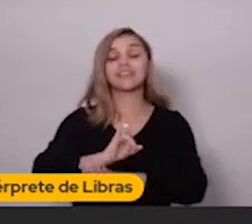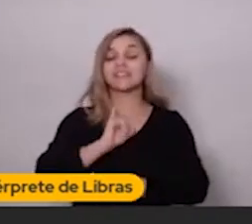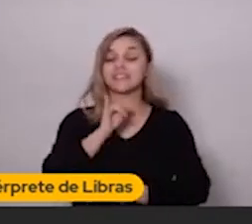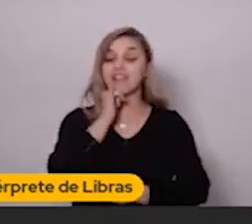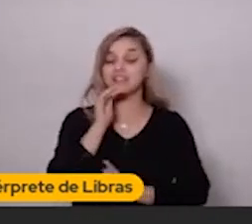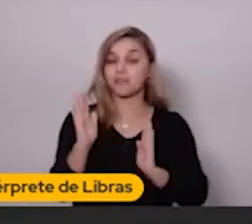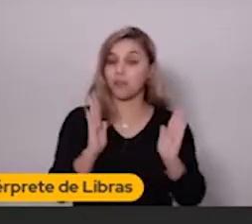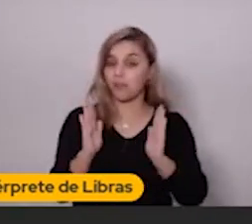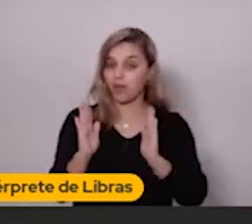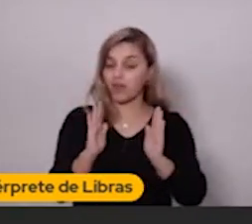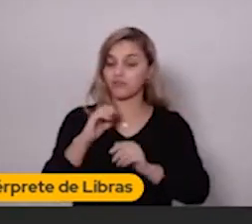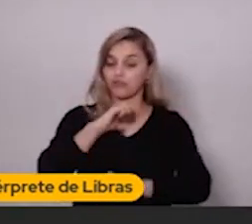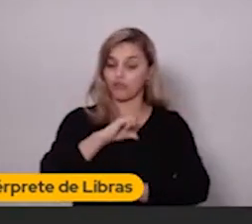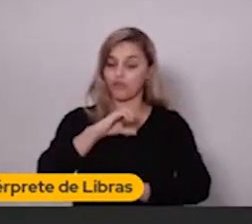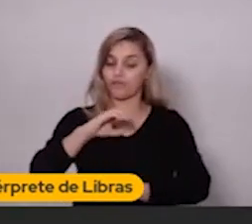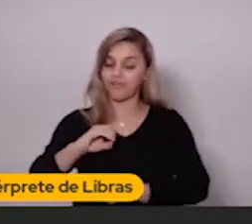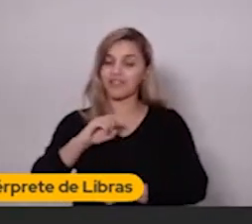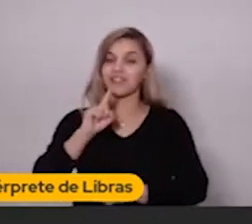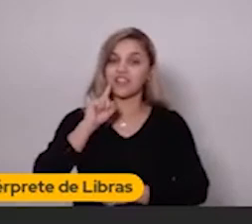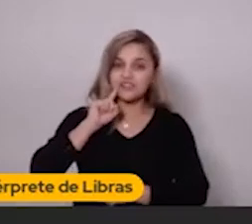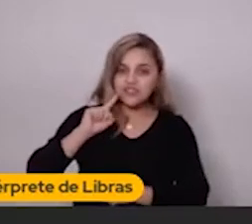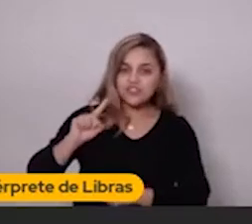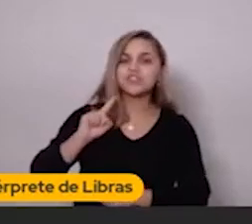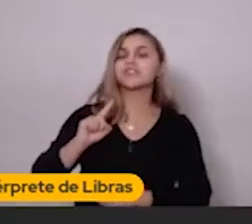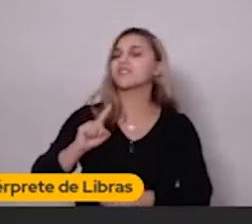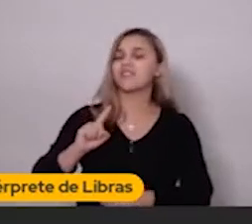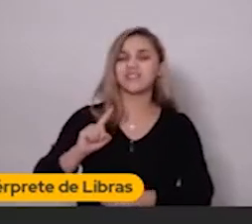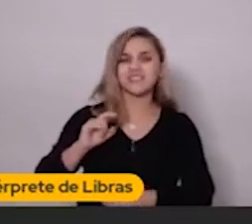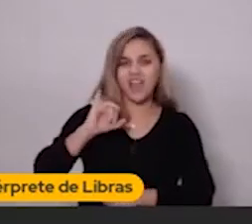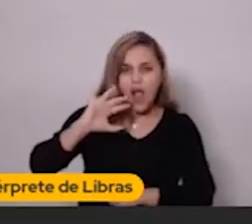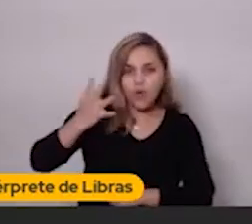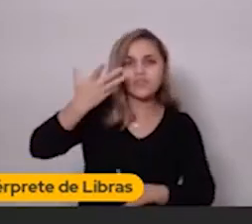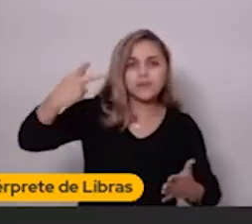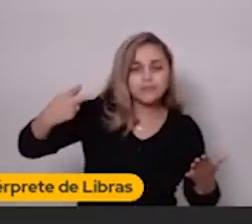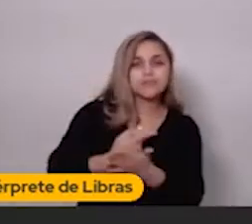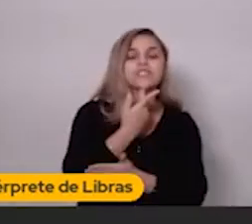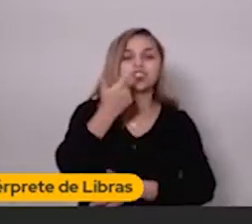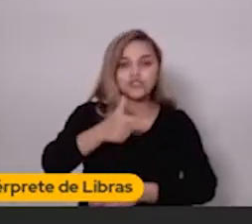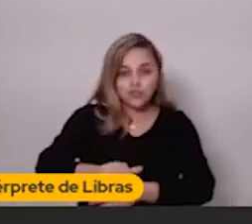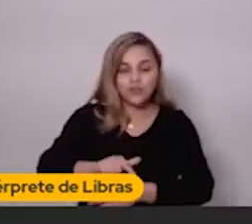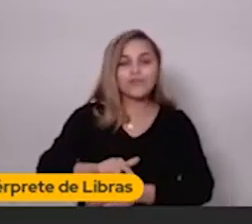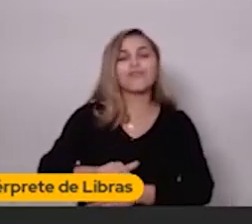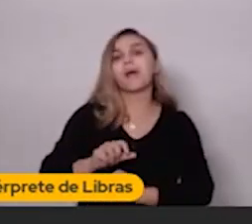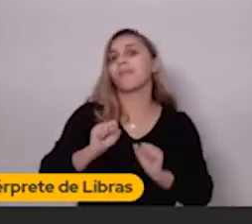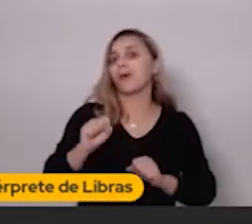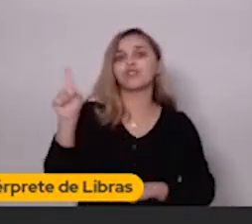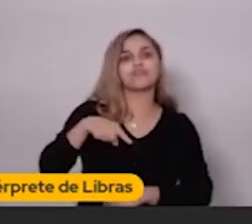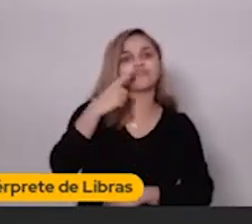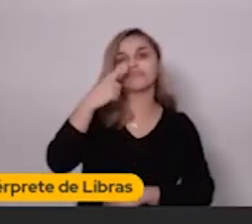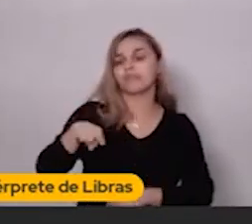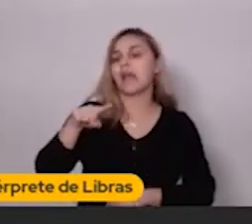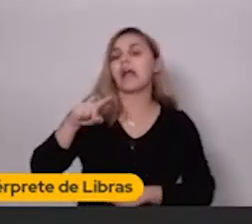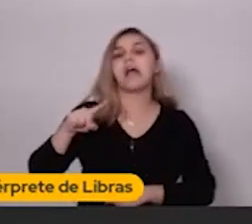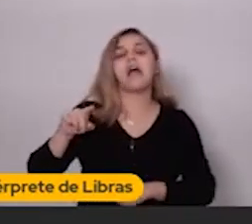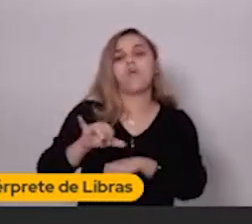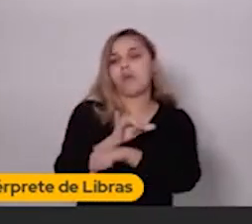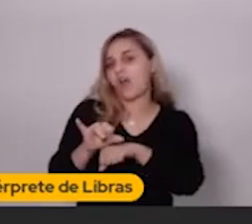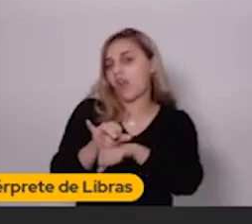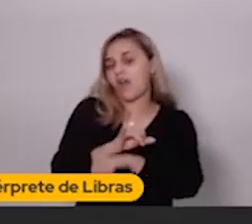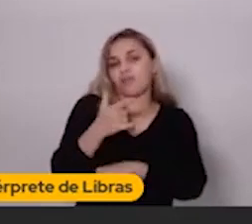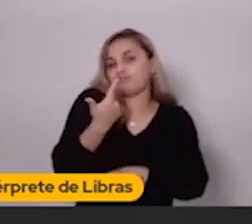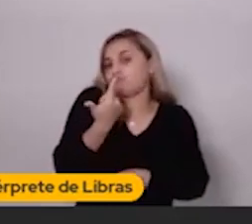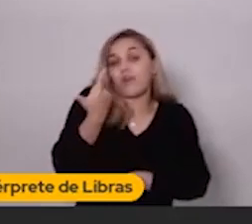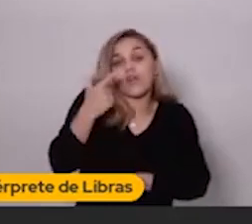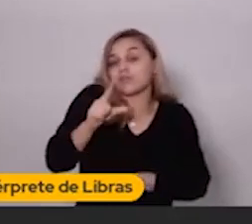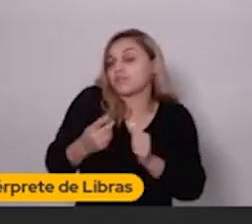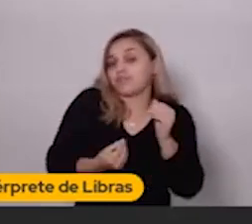desses mesmos 90 dias acontecer uma terceira violação, o canal ele pode ser encerrado, terminado, e não vai mais poder criar